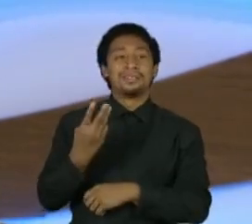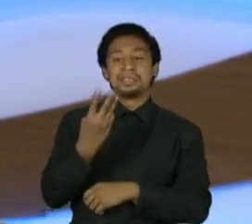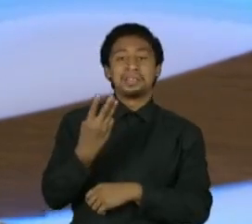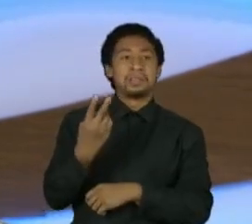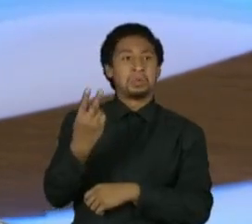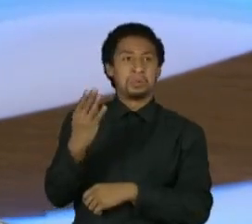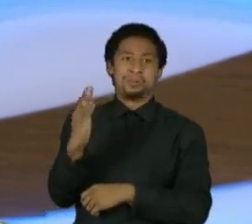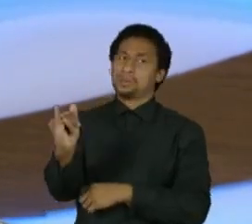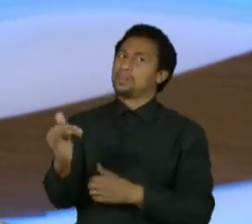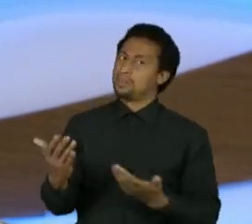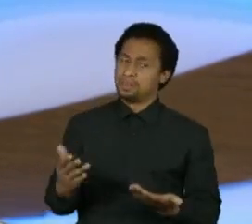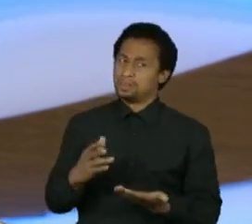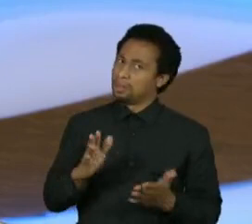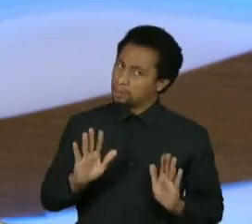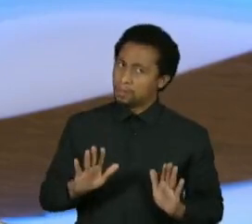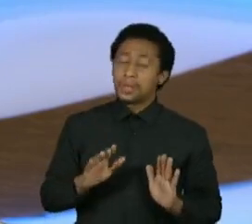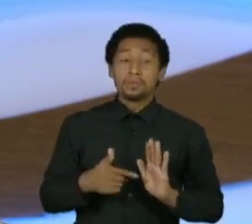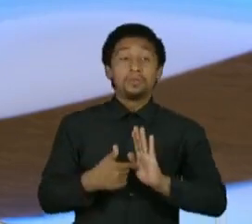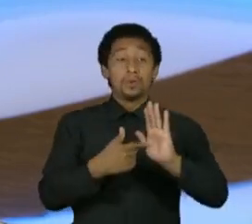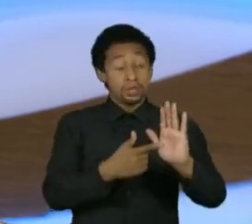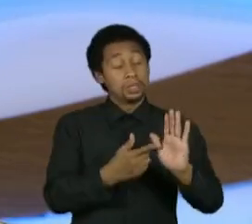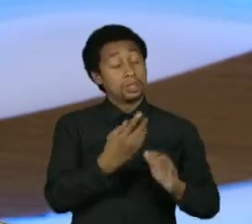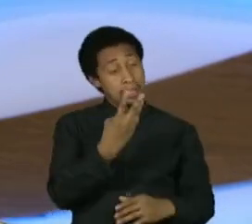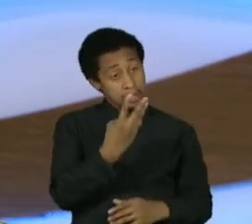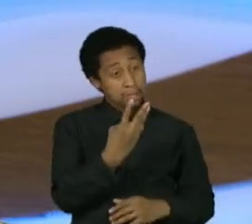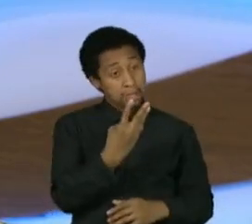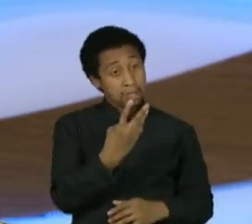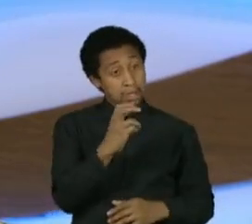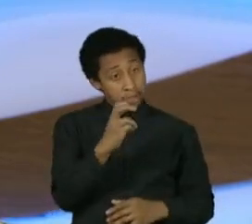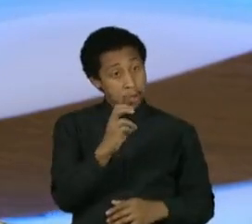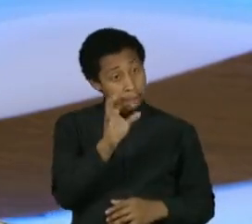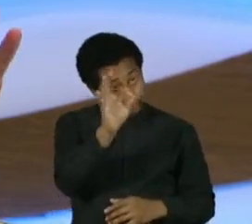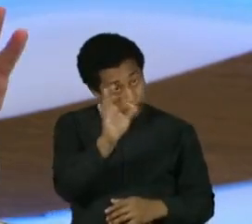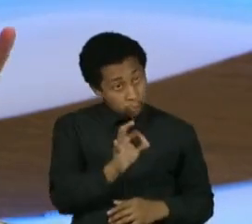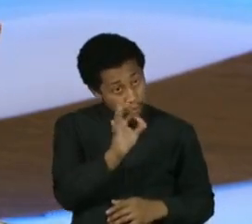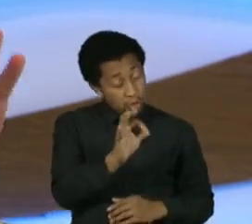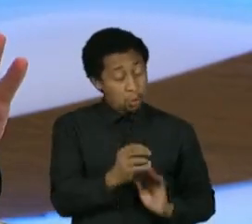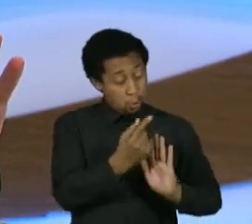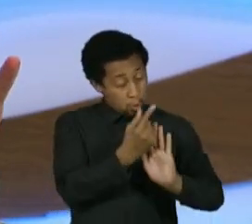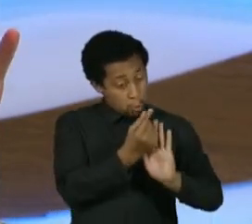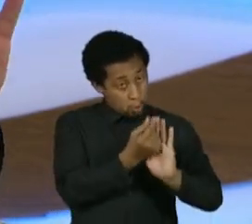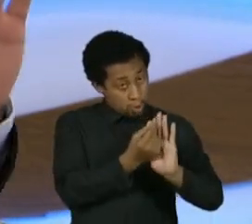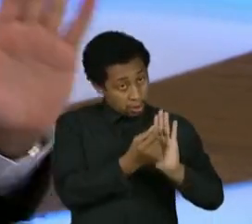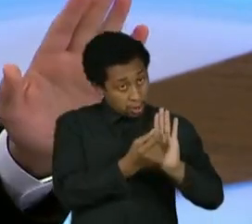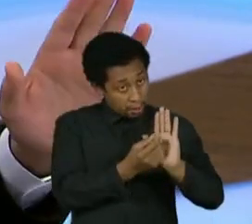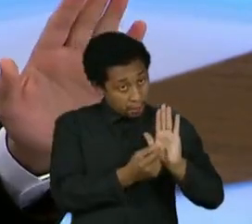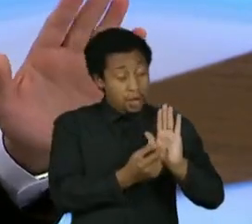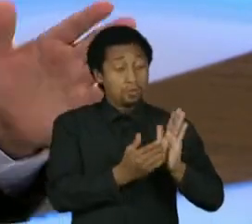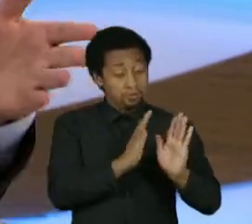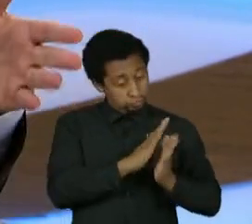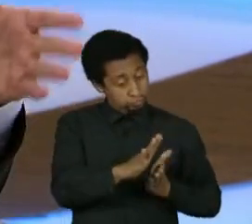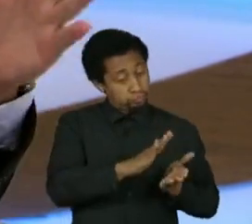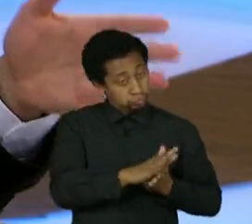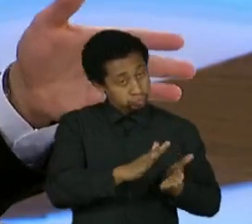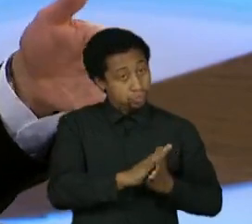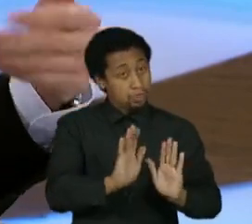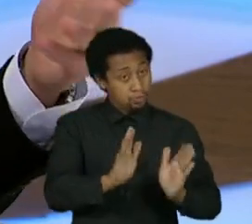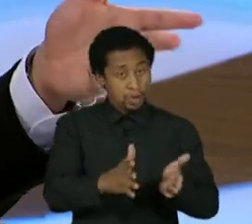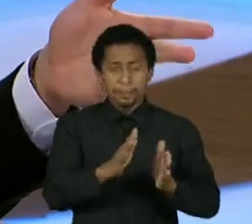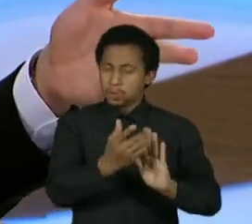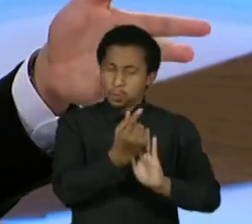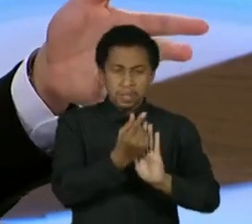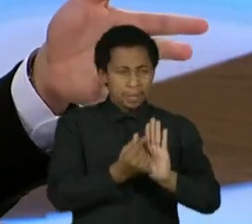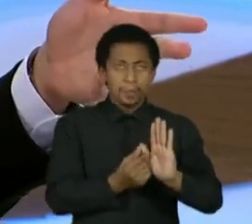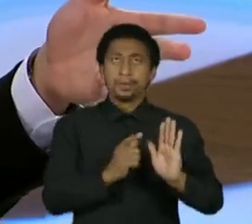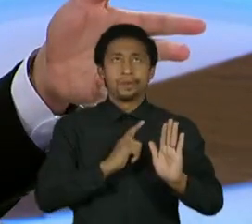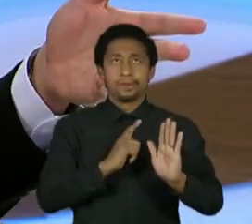na verdade correspondem a 0,35% do orçamento. E no final das contas, o que existe? Todos esses orçamentos, seja do RP2,